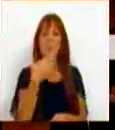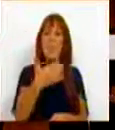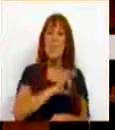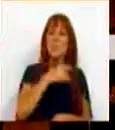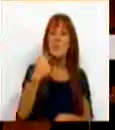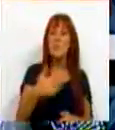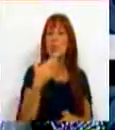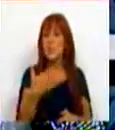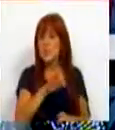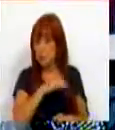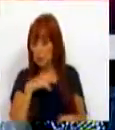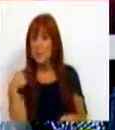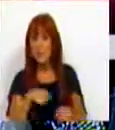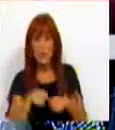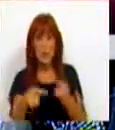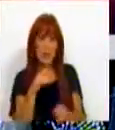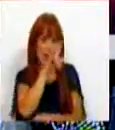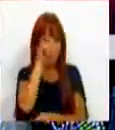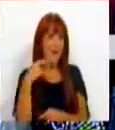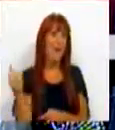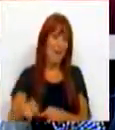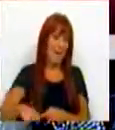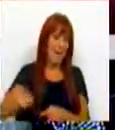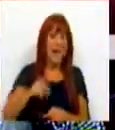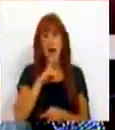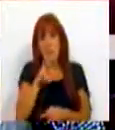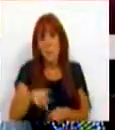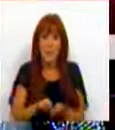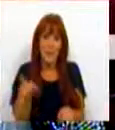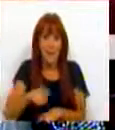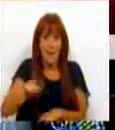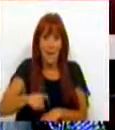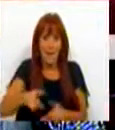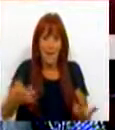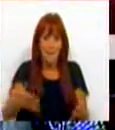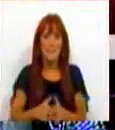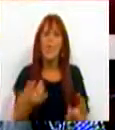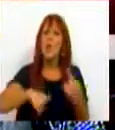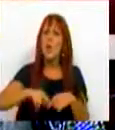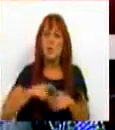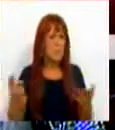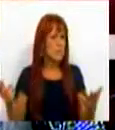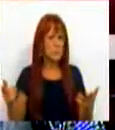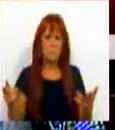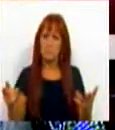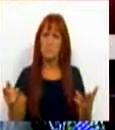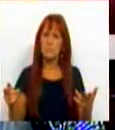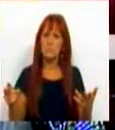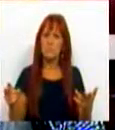Muito obrigado, Sr. Presidente. Muito obrigado, Sr. Deputado. Esta é uma questão recorrente e a resposta também é recorrente. Nós